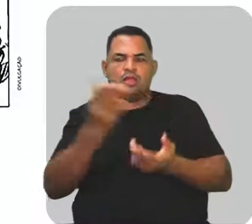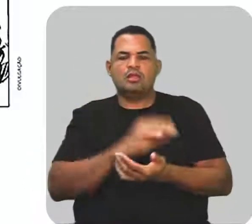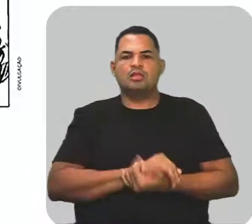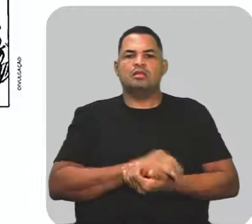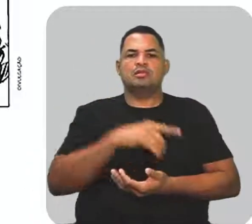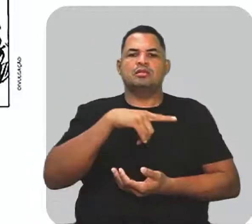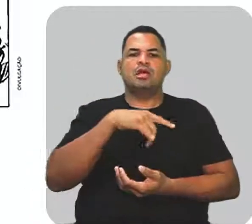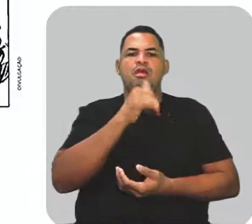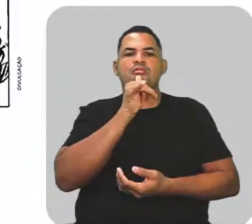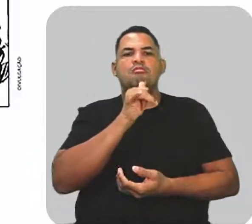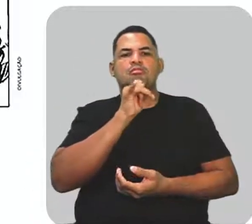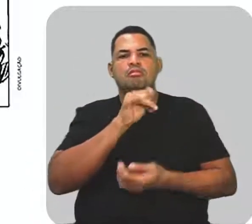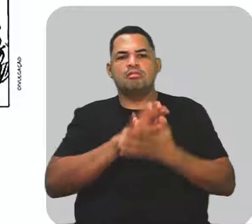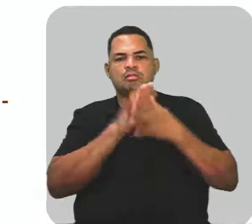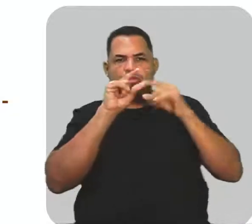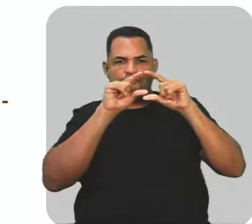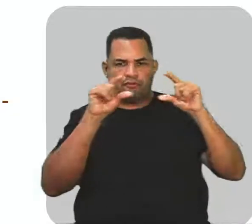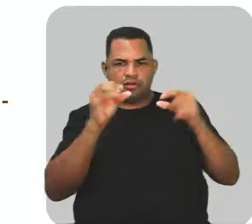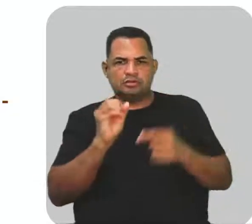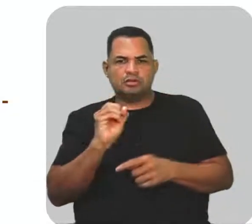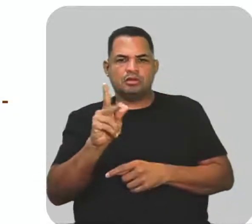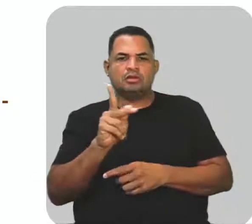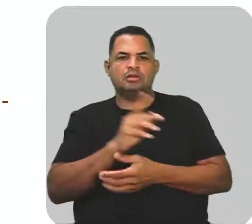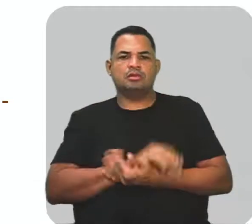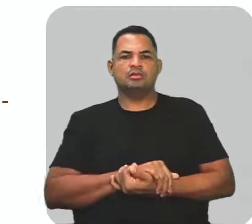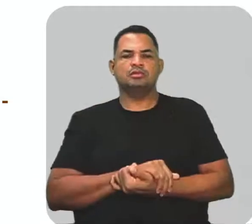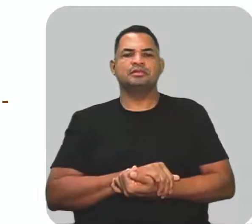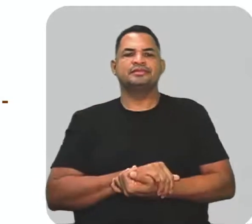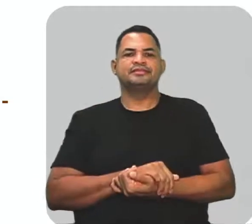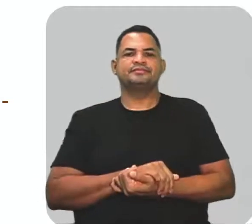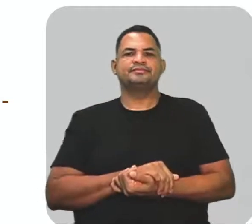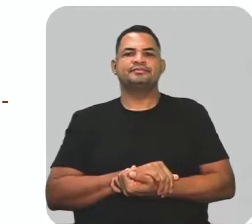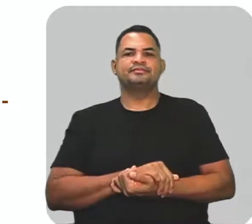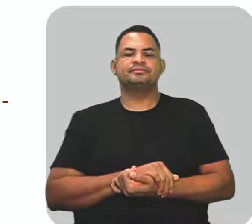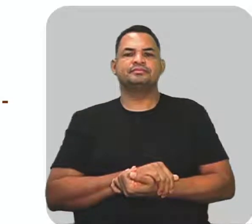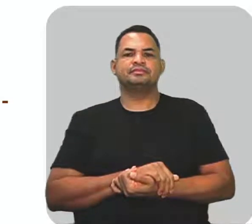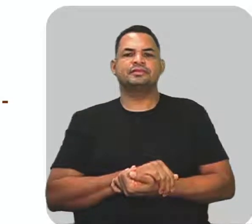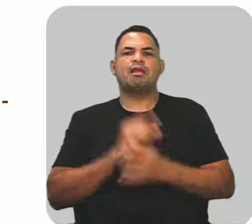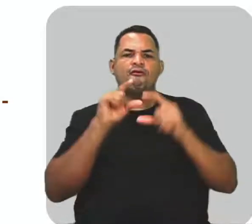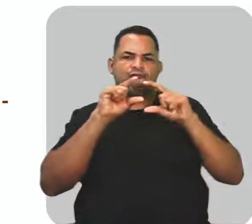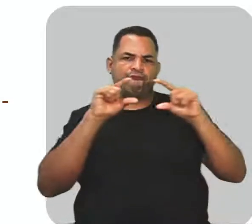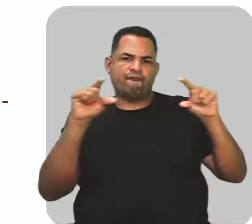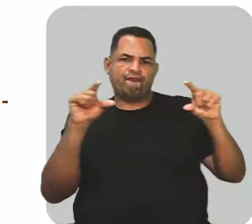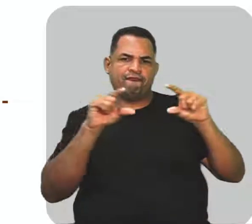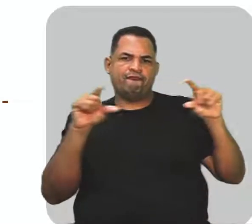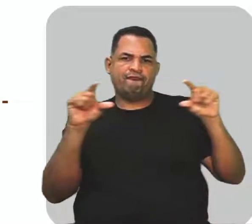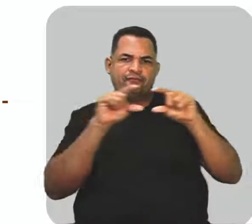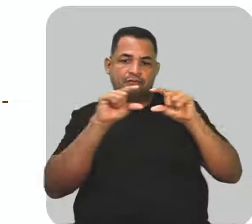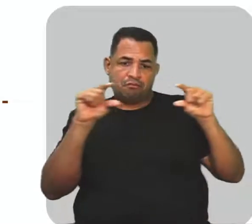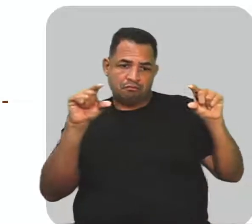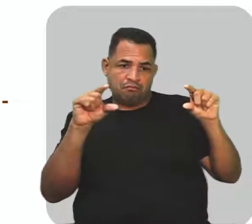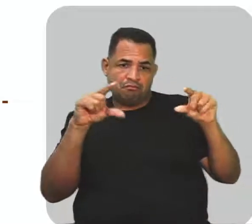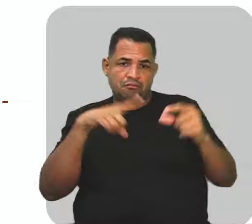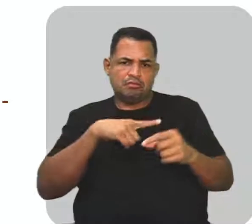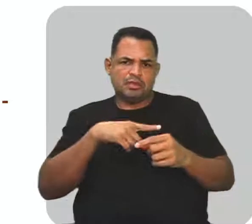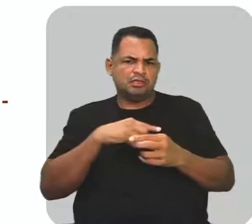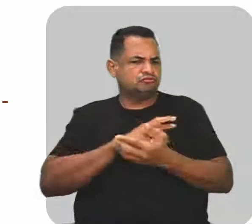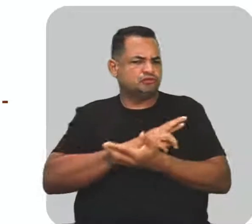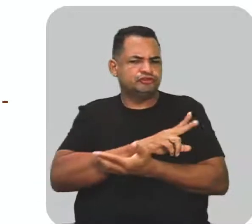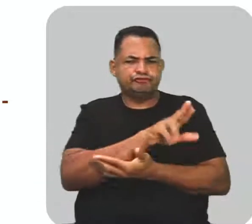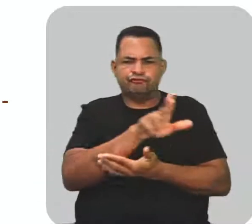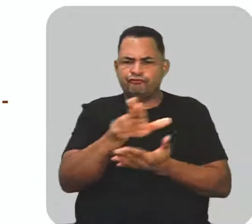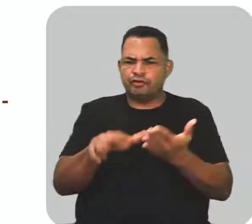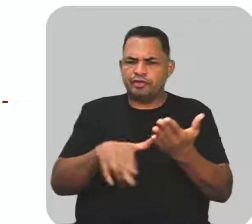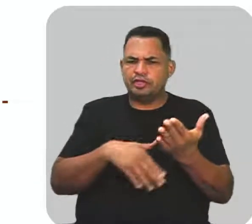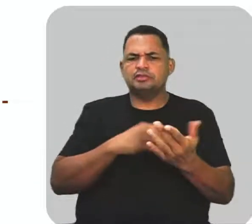Então, exemplos de frases, ok? Vamos adiante. Falar em frase, nós vamos falar de vários